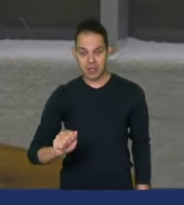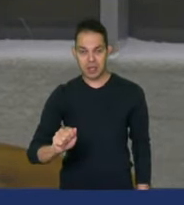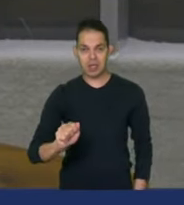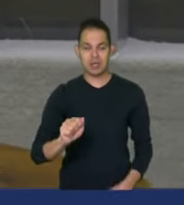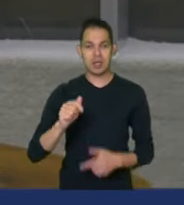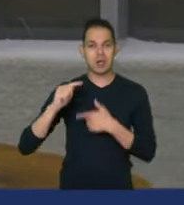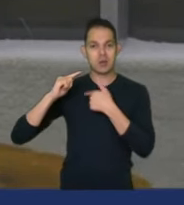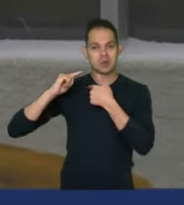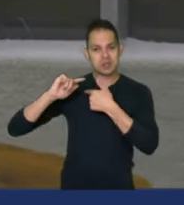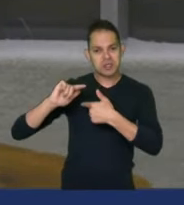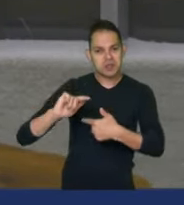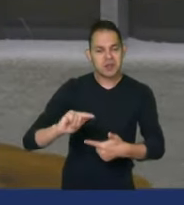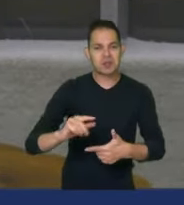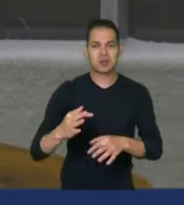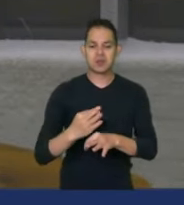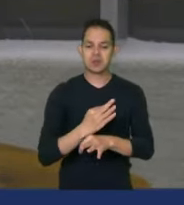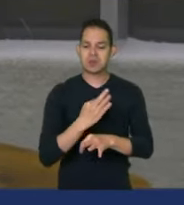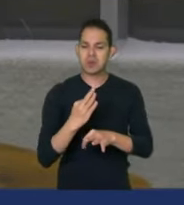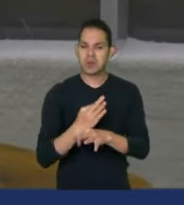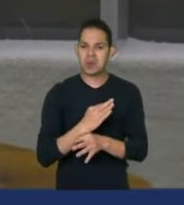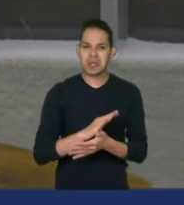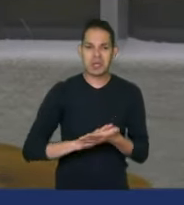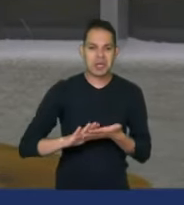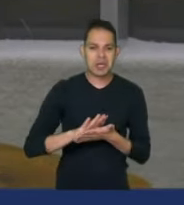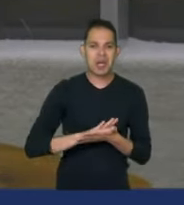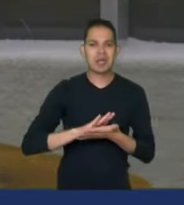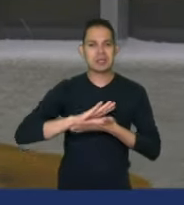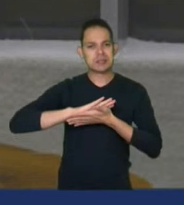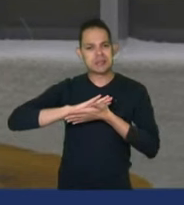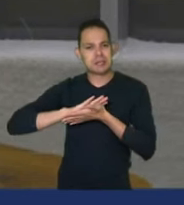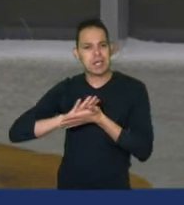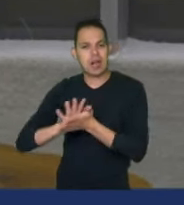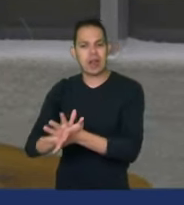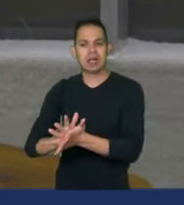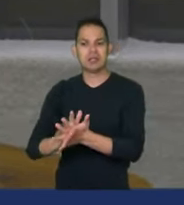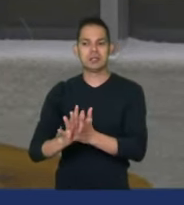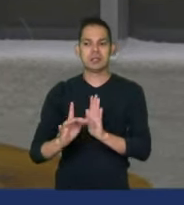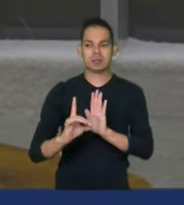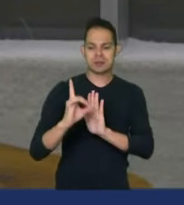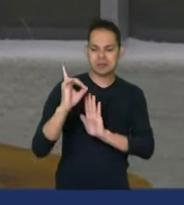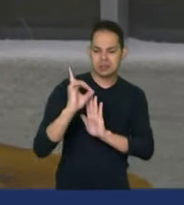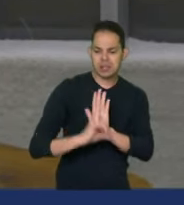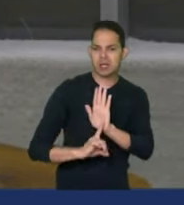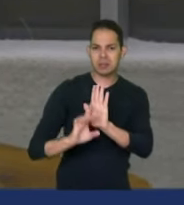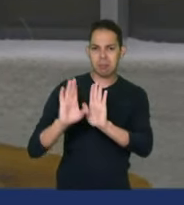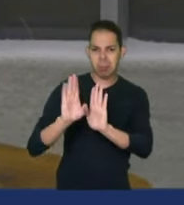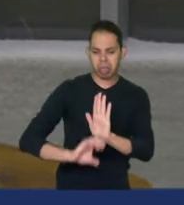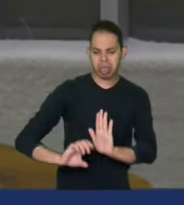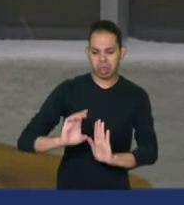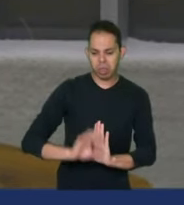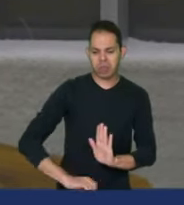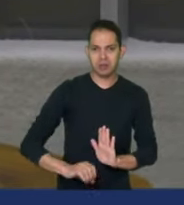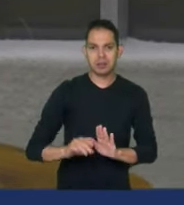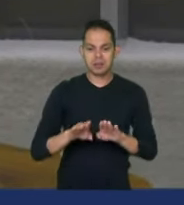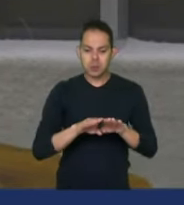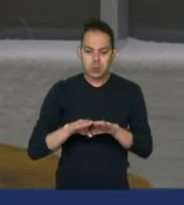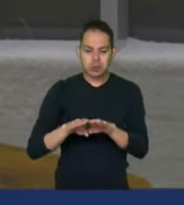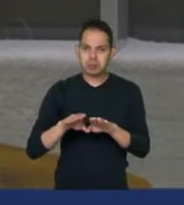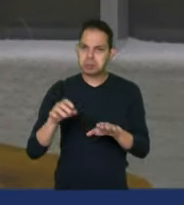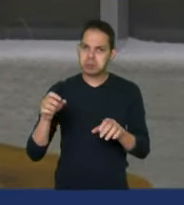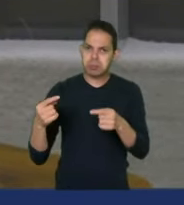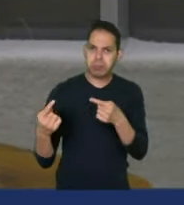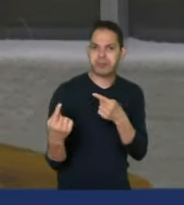intolerância, de discriminação, de retirada de direitos, de ameaça à democracia nacional